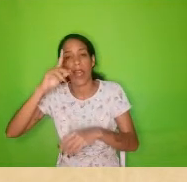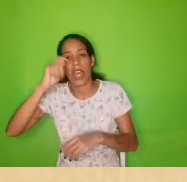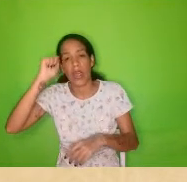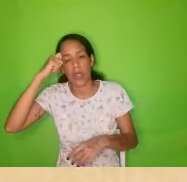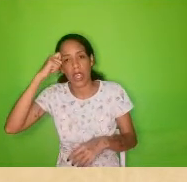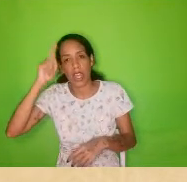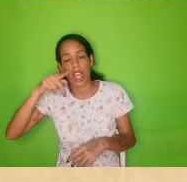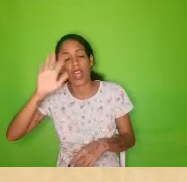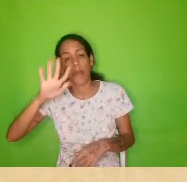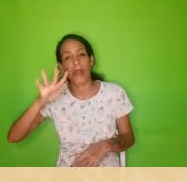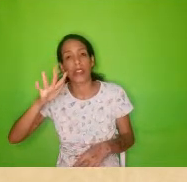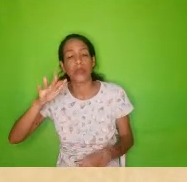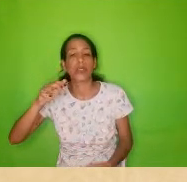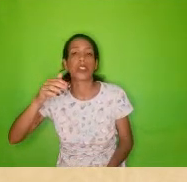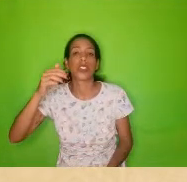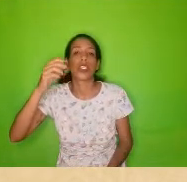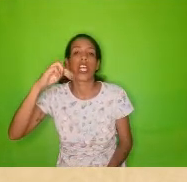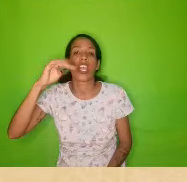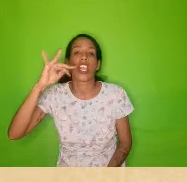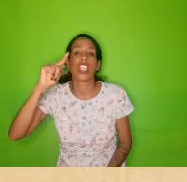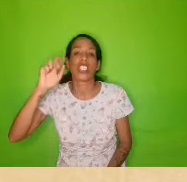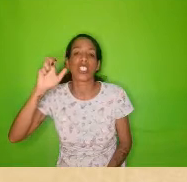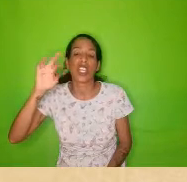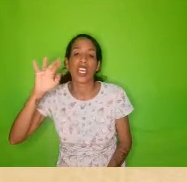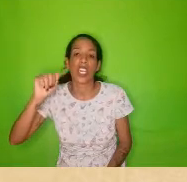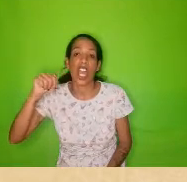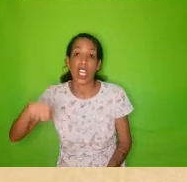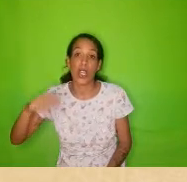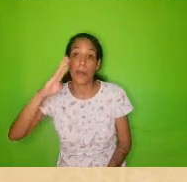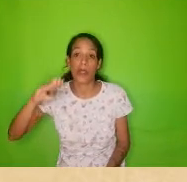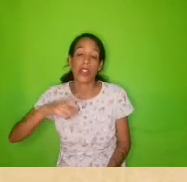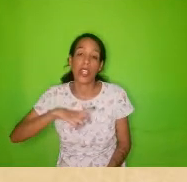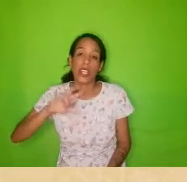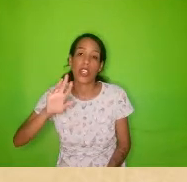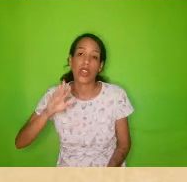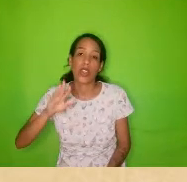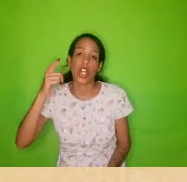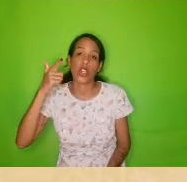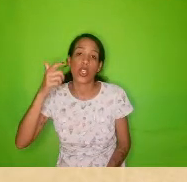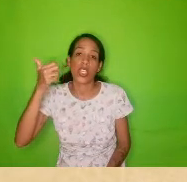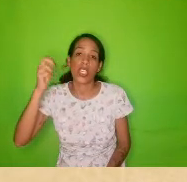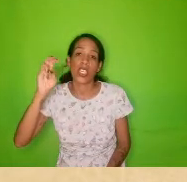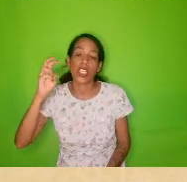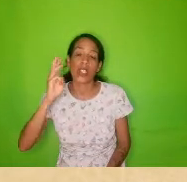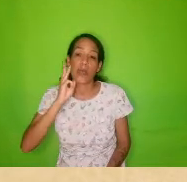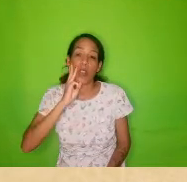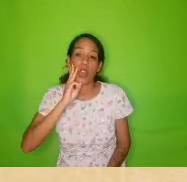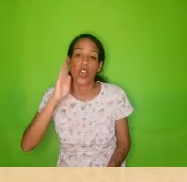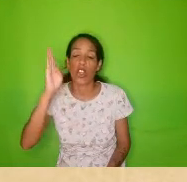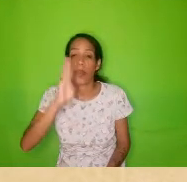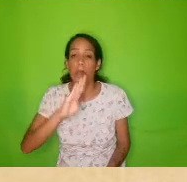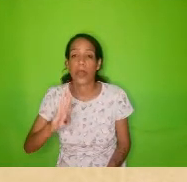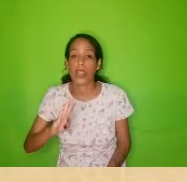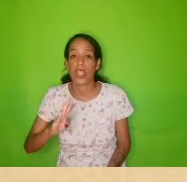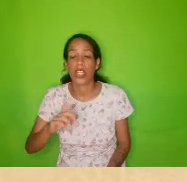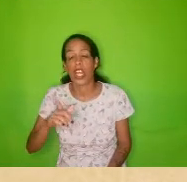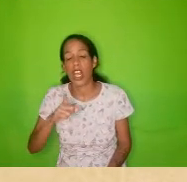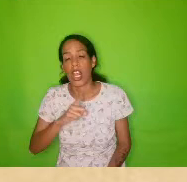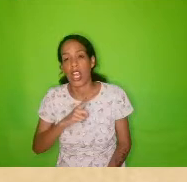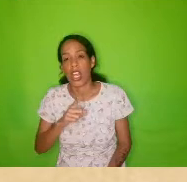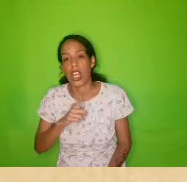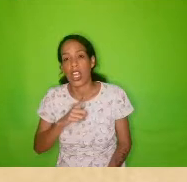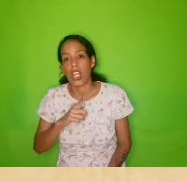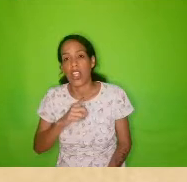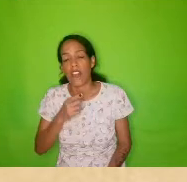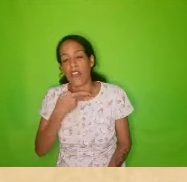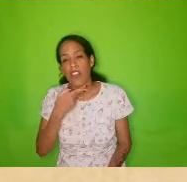de 215 milhões de brasileiros, e a população brasileira o último censo nosso, sugere, né,